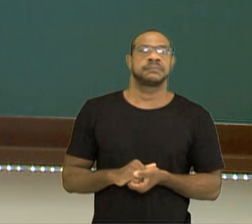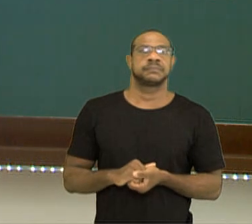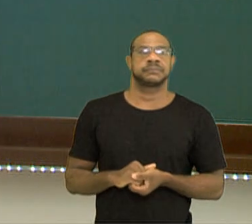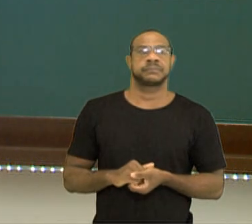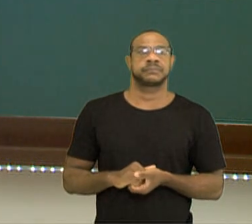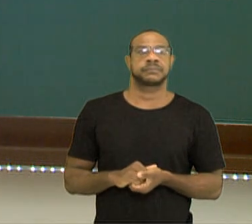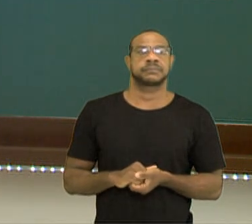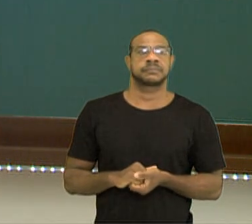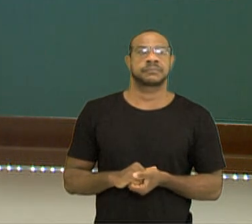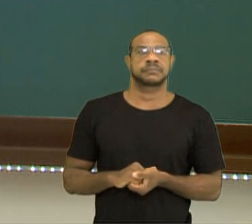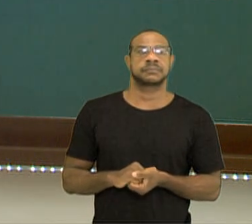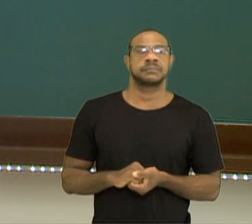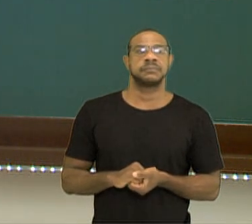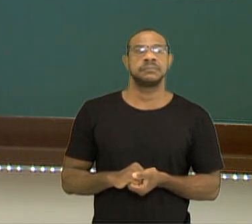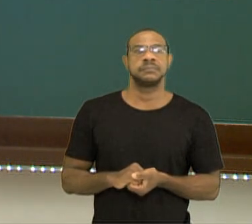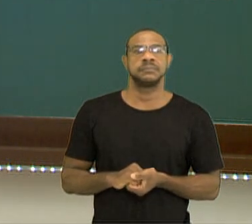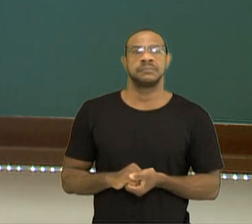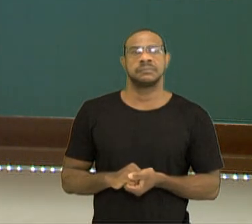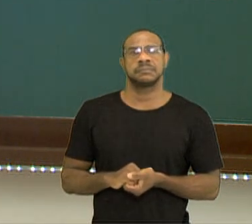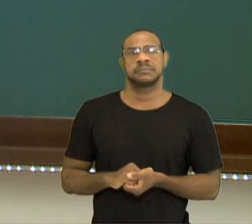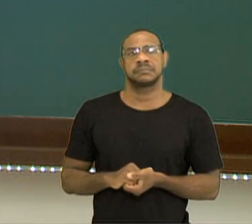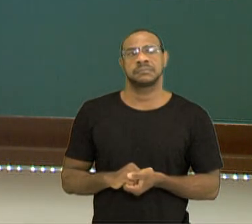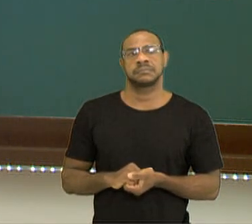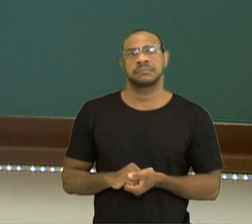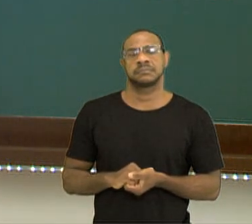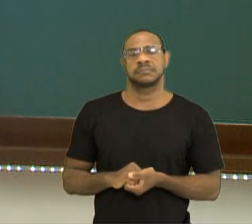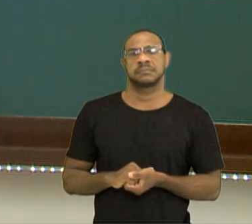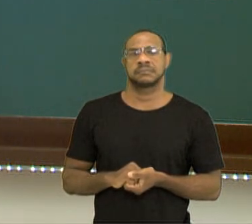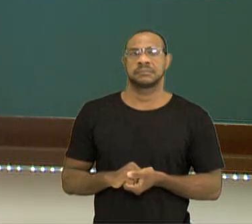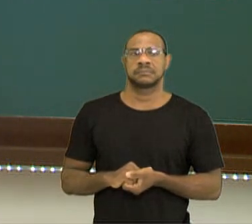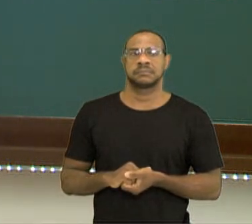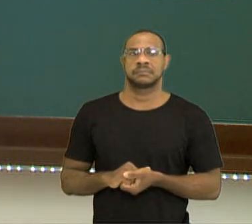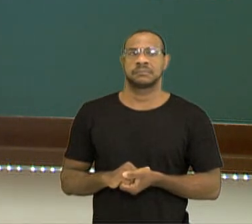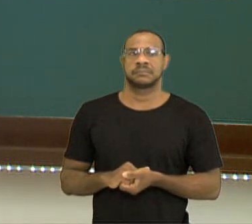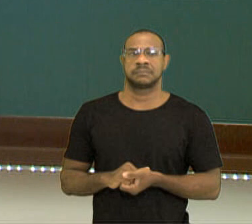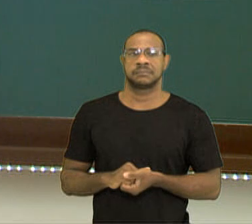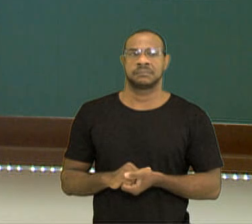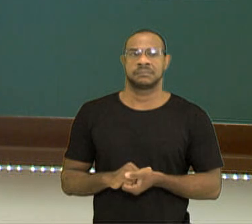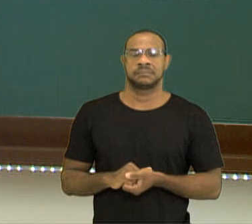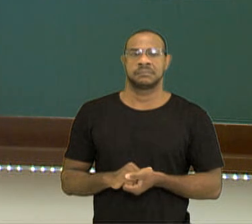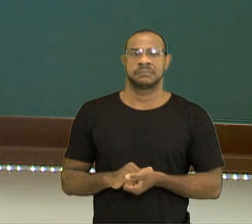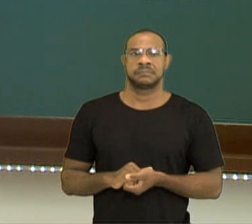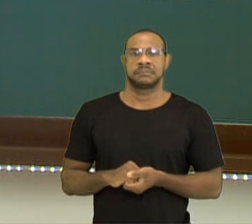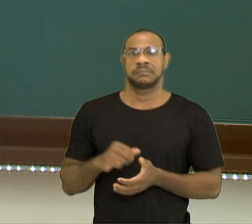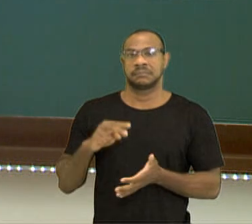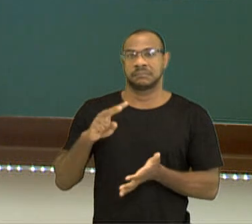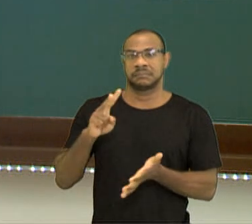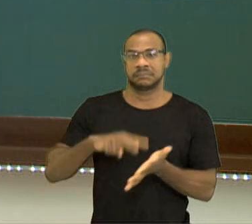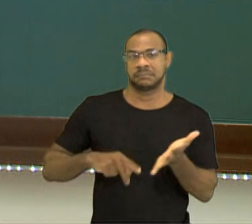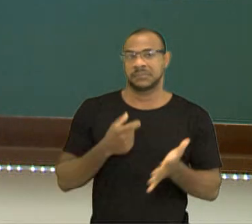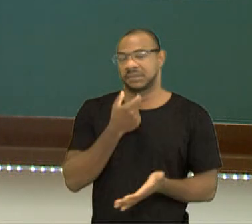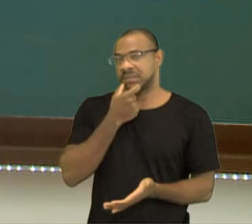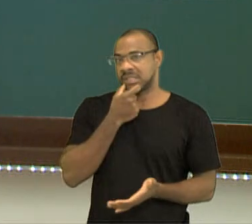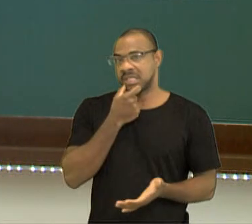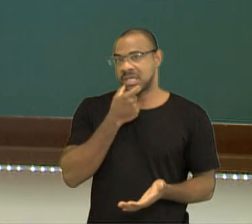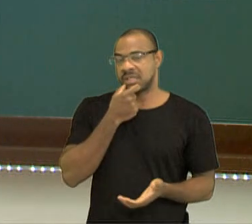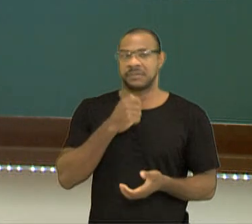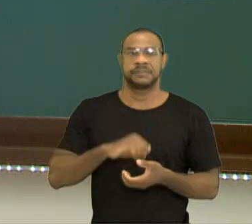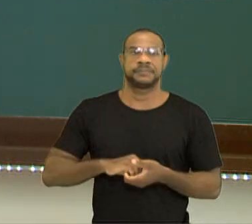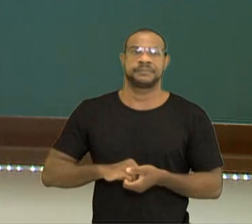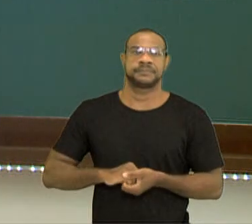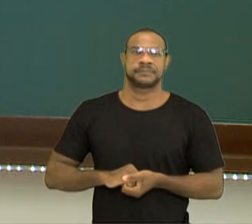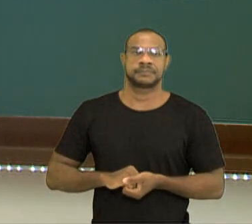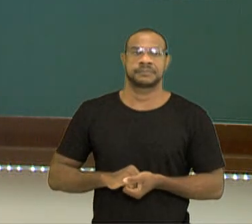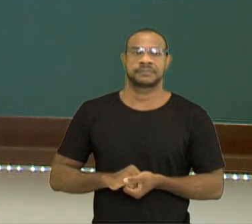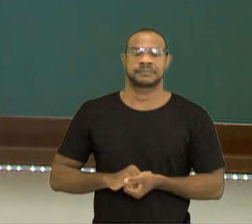ver? I don't know what happened to the bag borrowed from Joe. What will she say if you don't find it? I suppose she'll